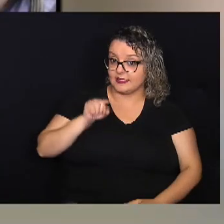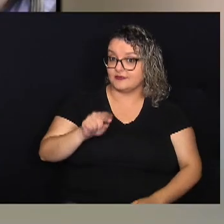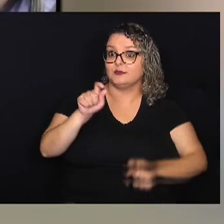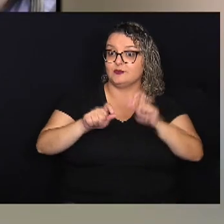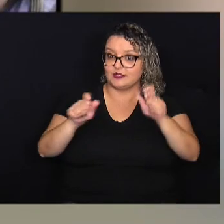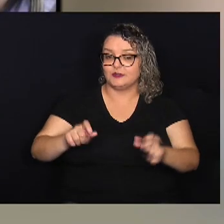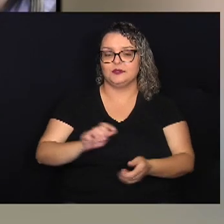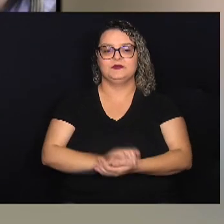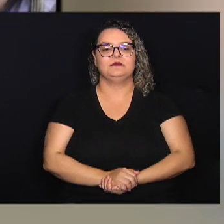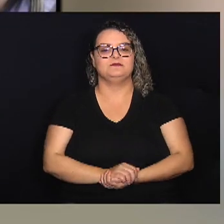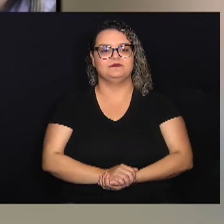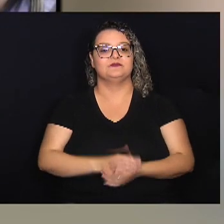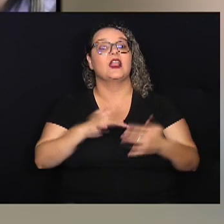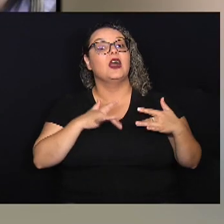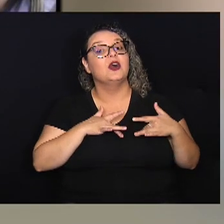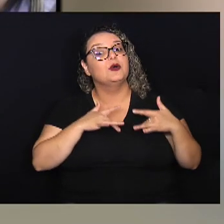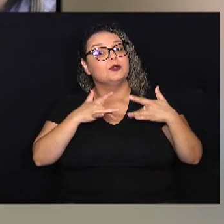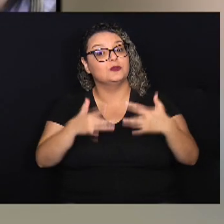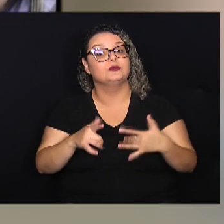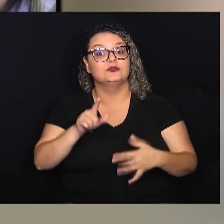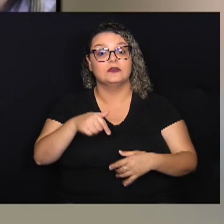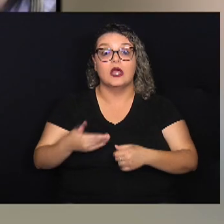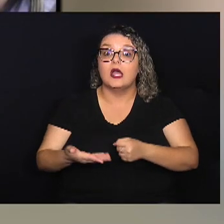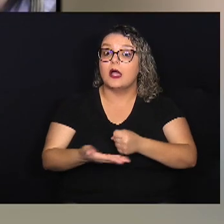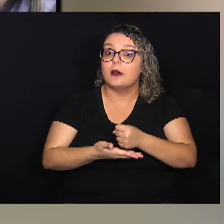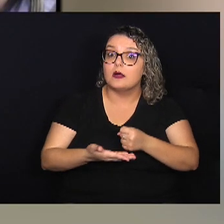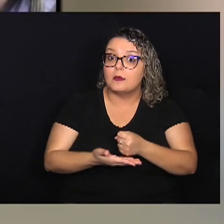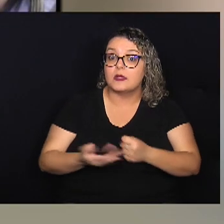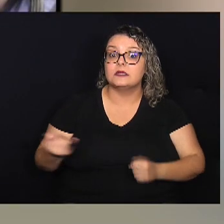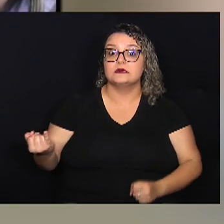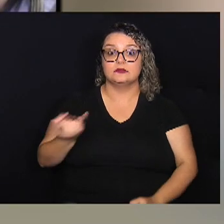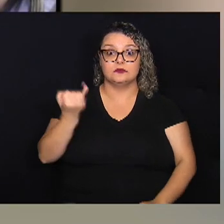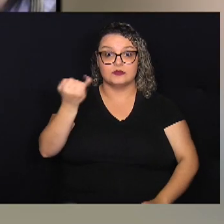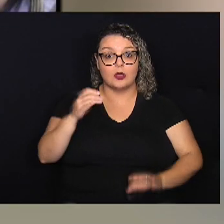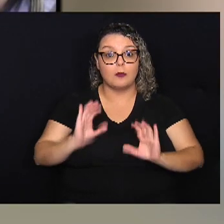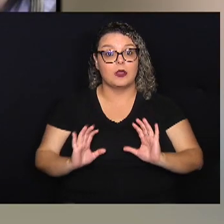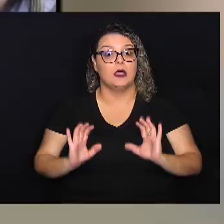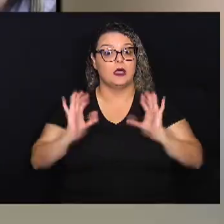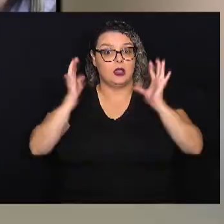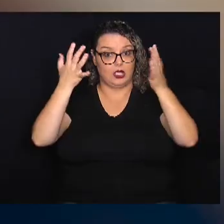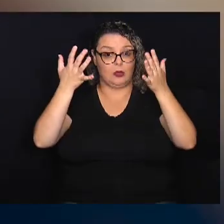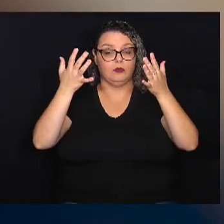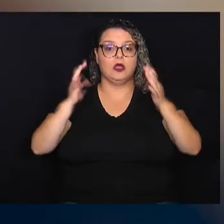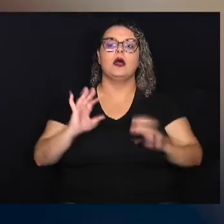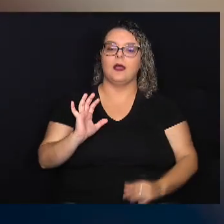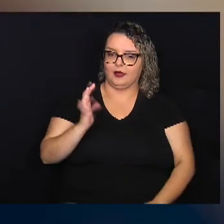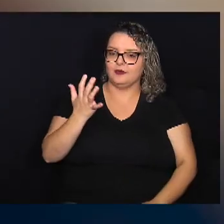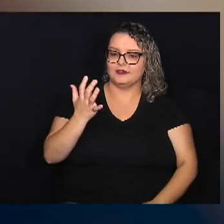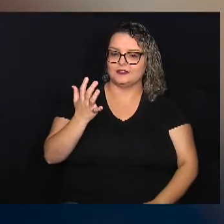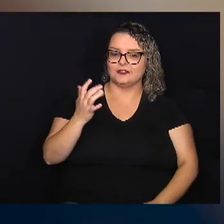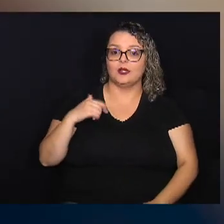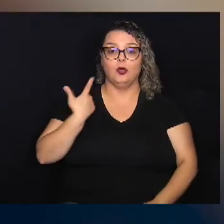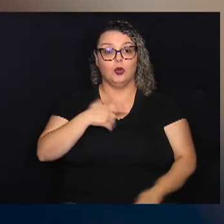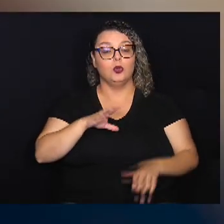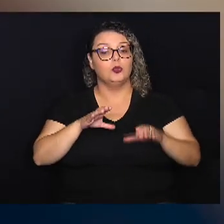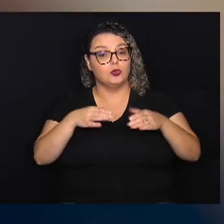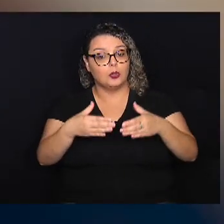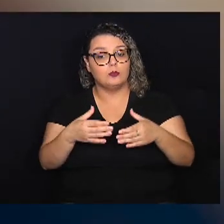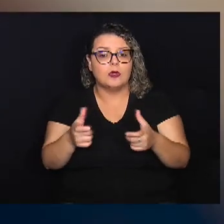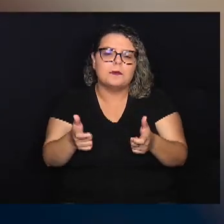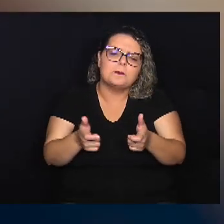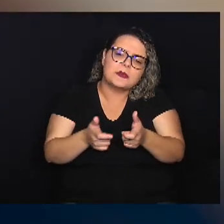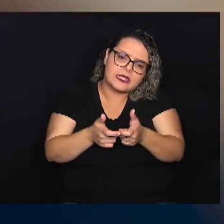pessoas. A solidariedade é um pilar fundamental para que a comemoração aconteça. O nosso grupo aqui é